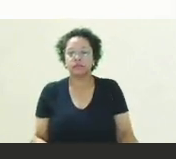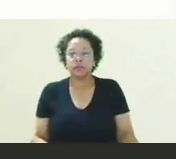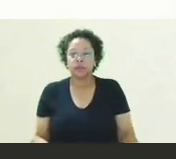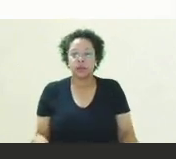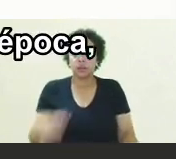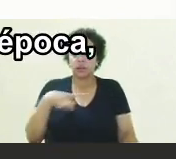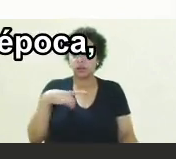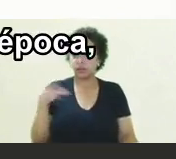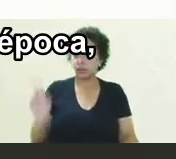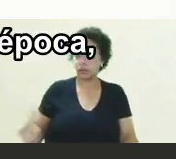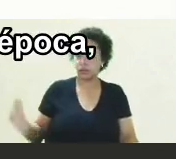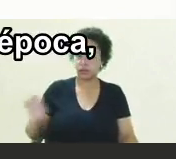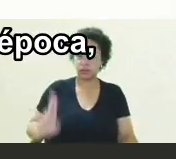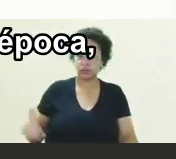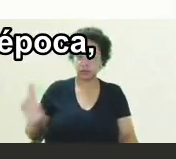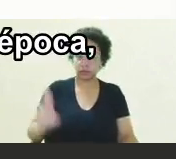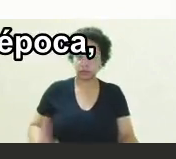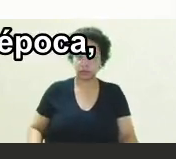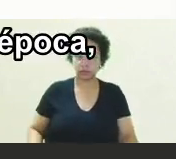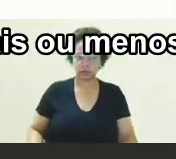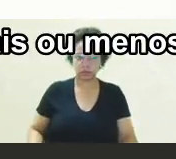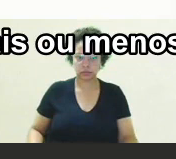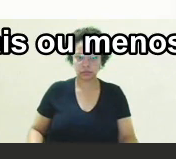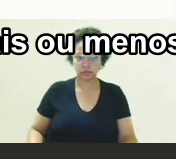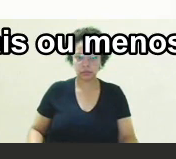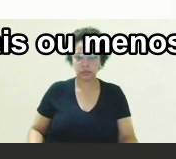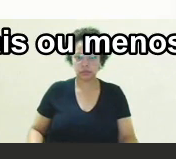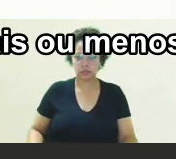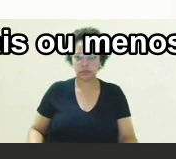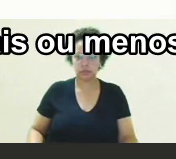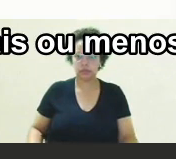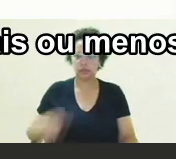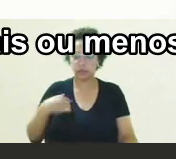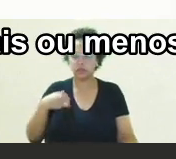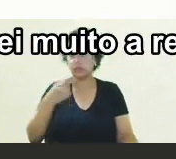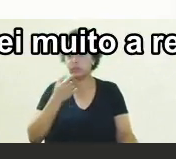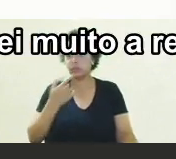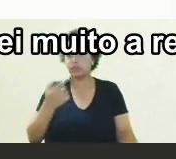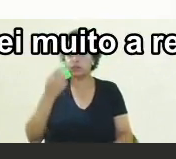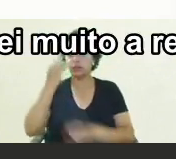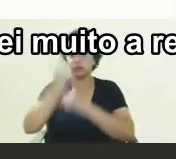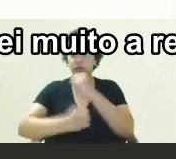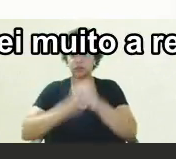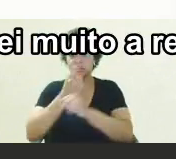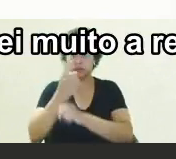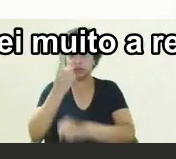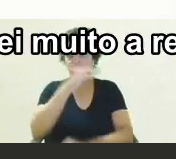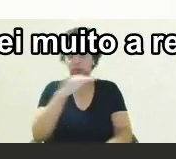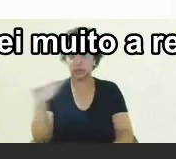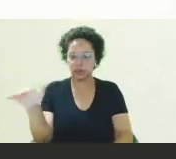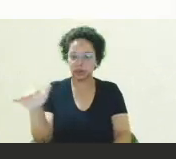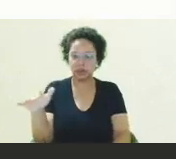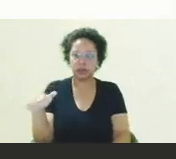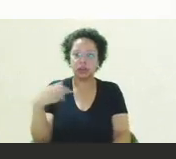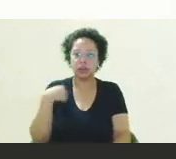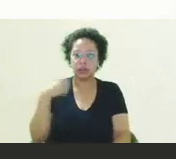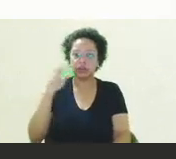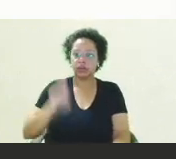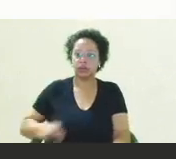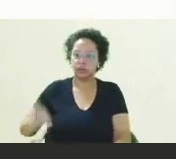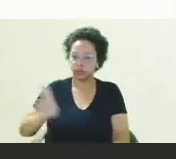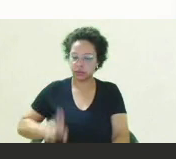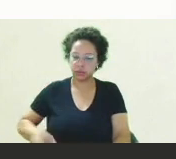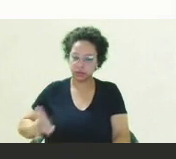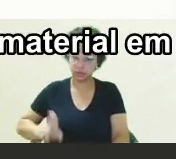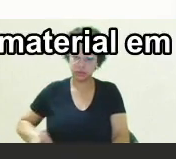muito na época, e quando eu sempre me refiro à época, eu estou falando de 1 ano e meio, mais ou menos, quando a gente começou esse trabalho, eu usei muito a referência da Stephanie Walter,